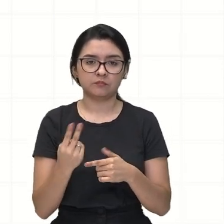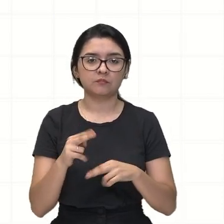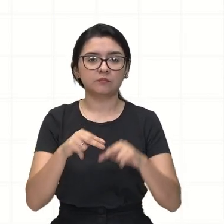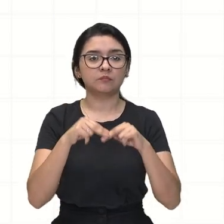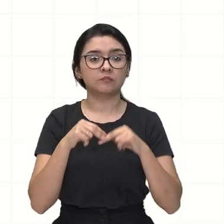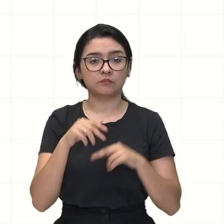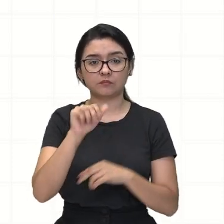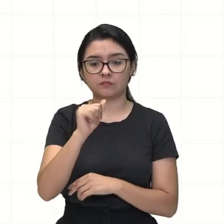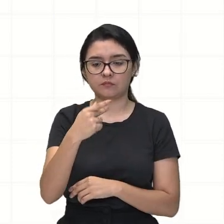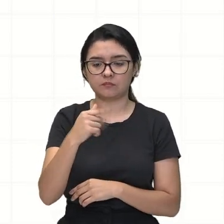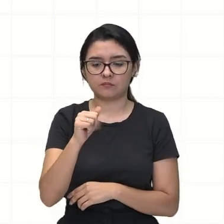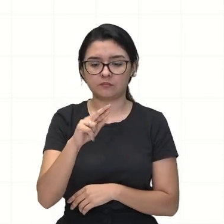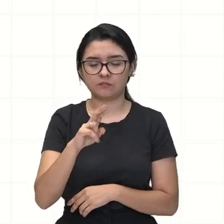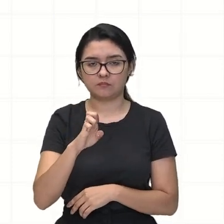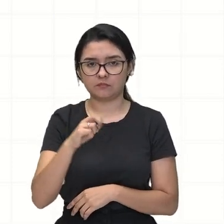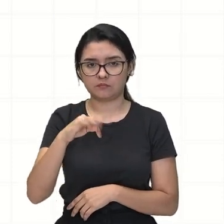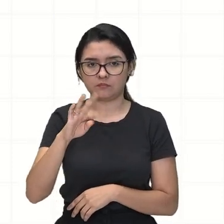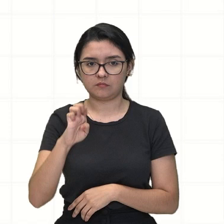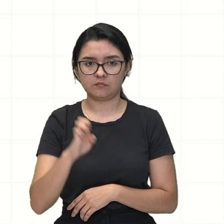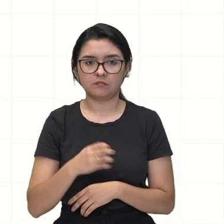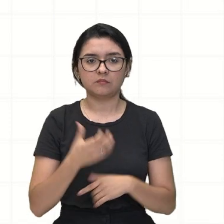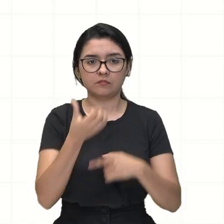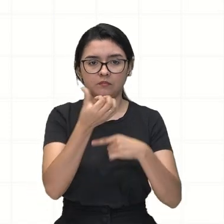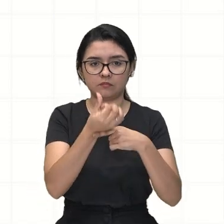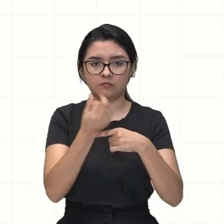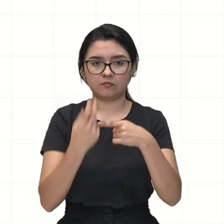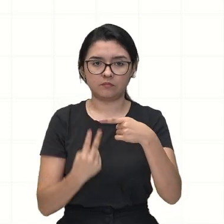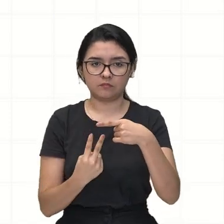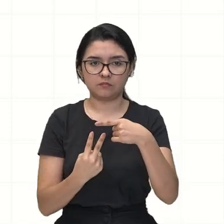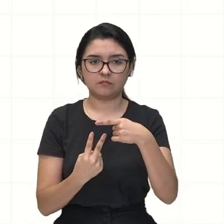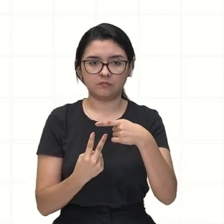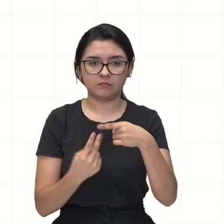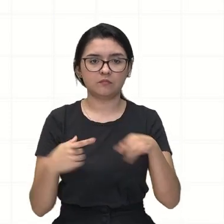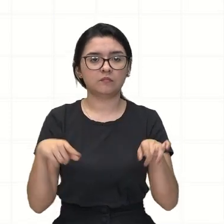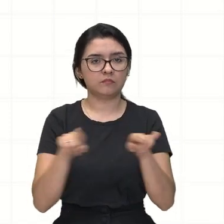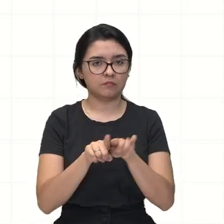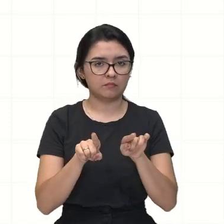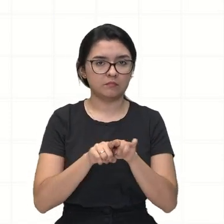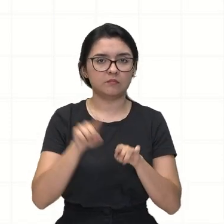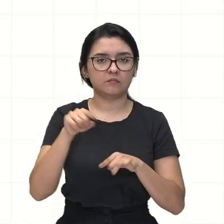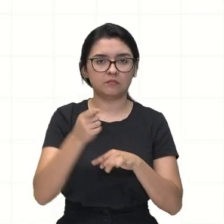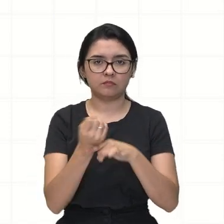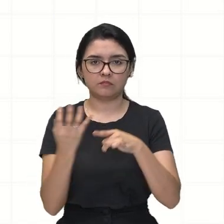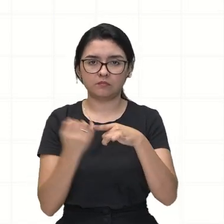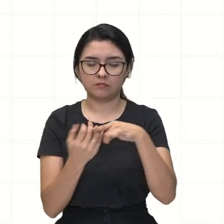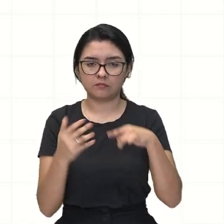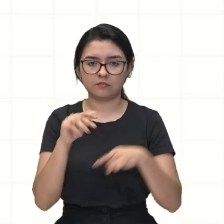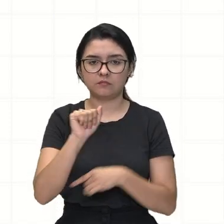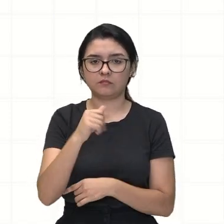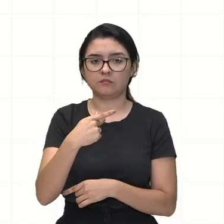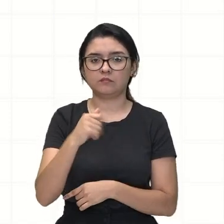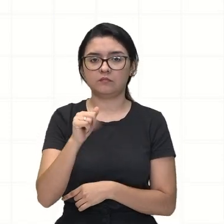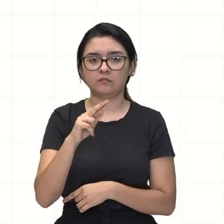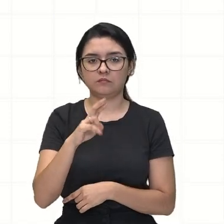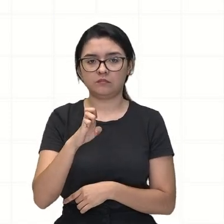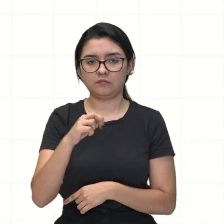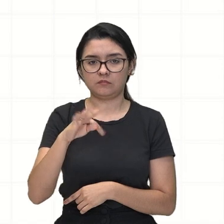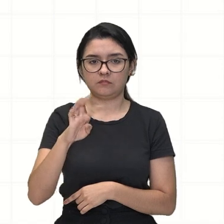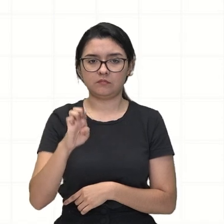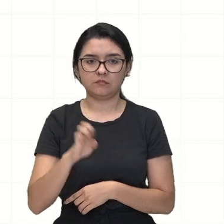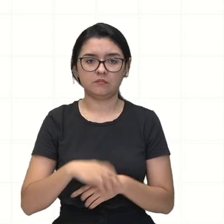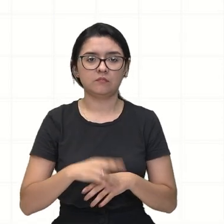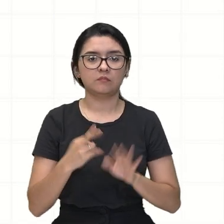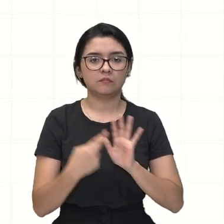aparente. Ó. Olha outro exemplo aqui. Ó. 6 sobre 2. Também é uma fração aparente. Por quê? Essa fração representa o número inteiro